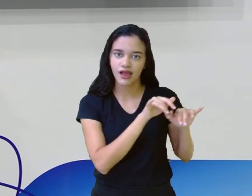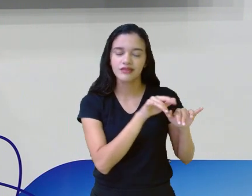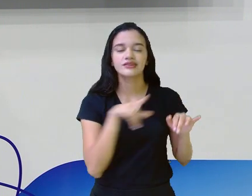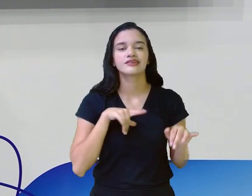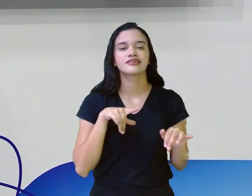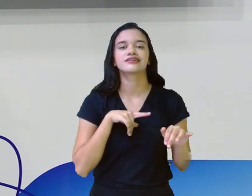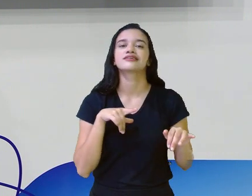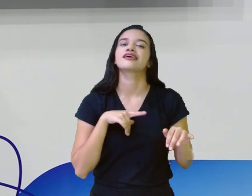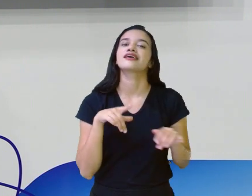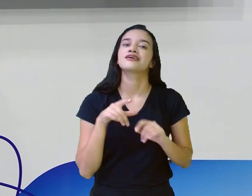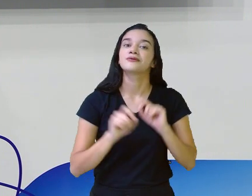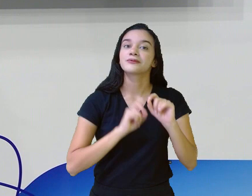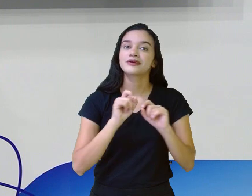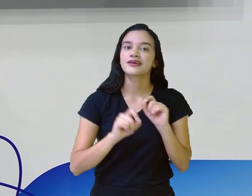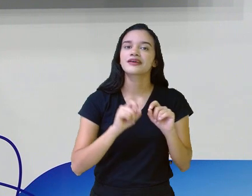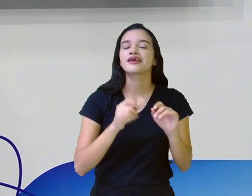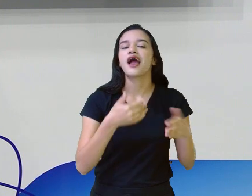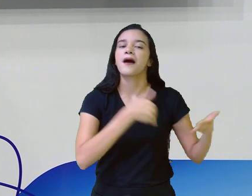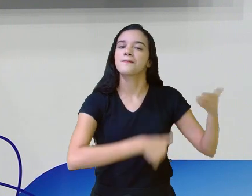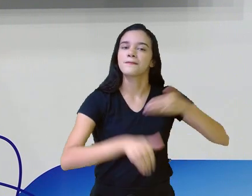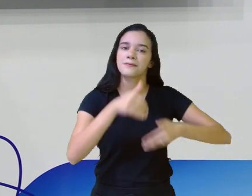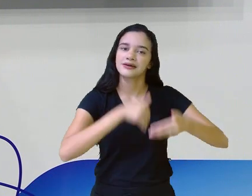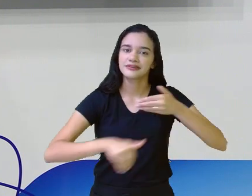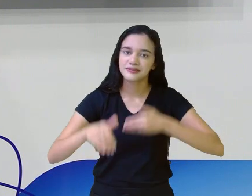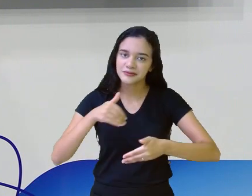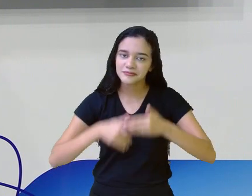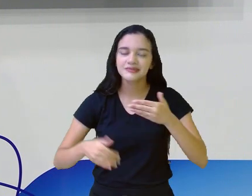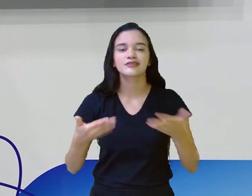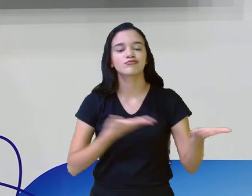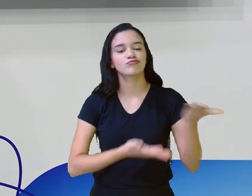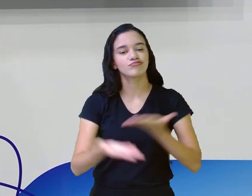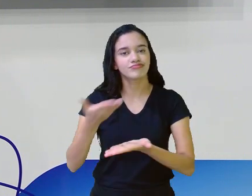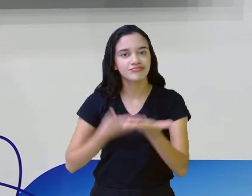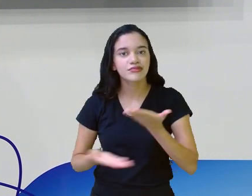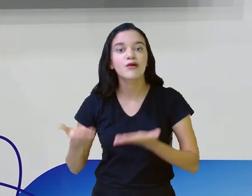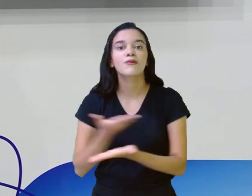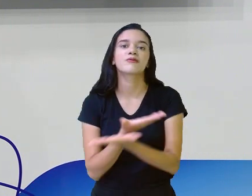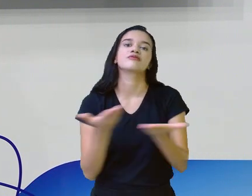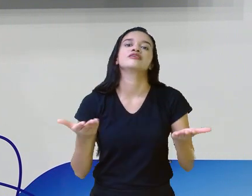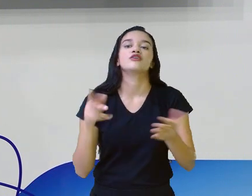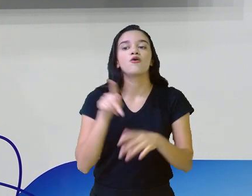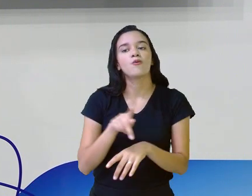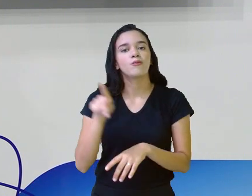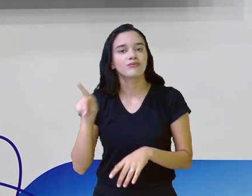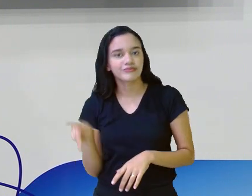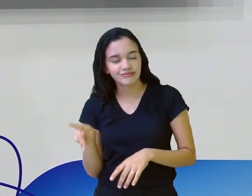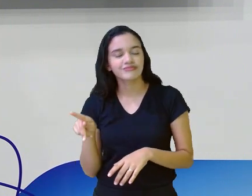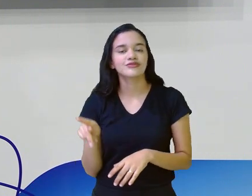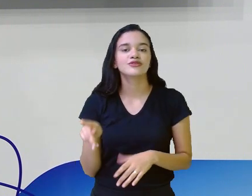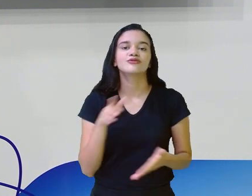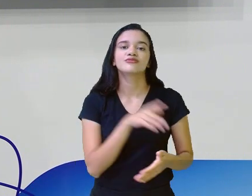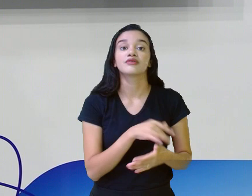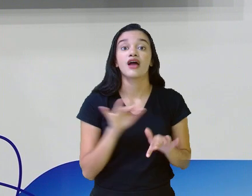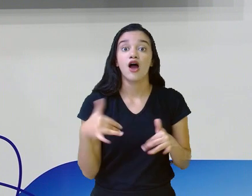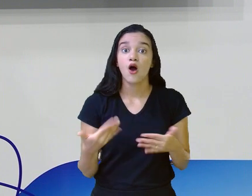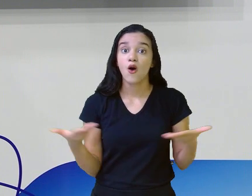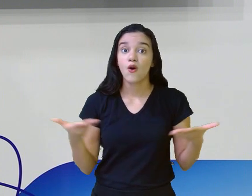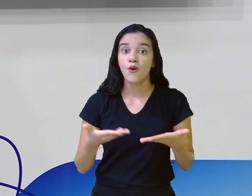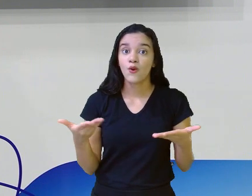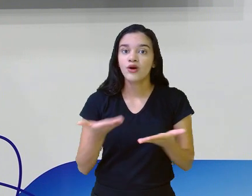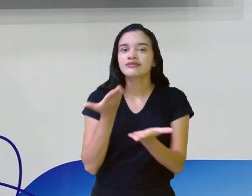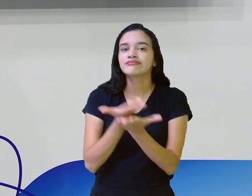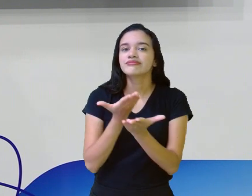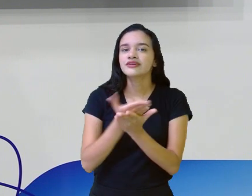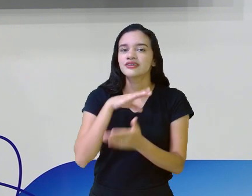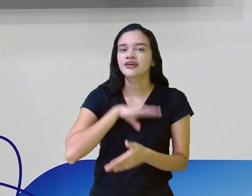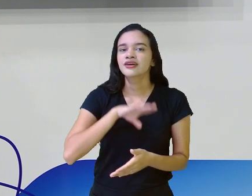participação aí para ajudar na interação com vocês, um professor, uma professora, para quem está aqui na nossa aula de